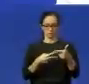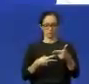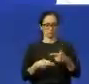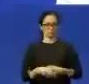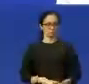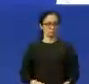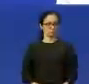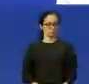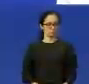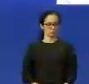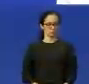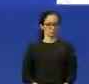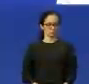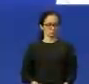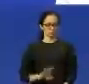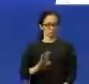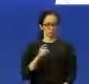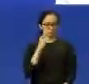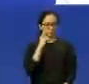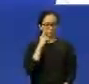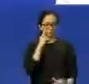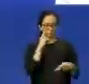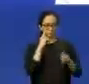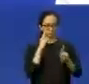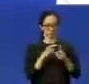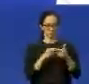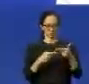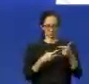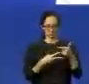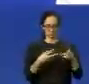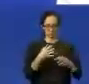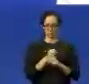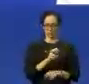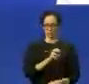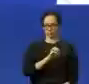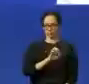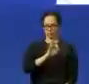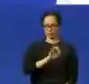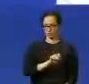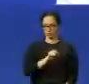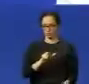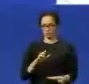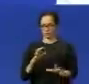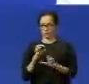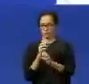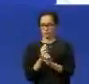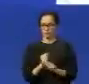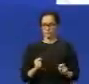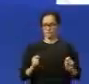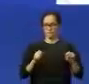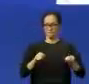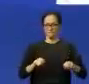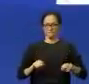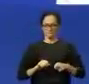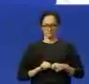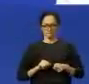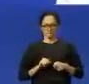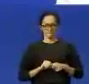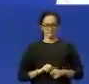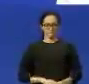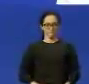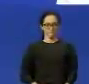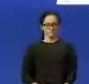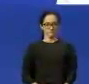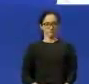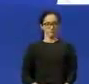caso, né? Então, no caso aí, esse K sobre 2 vai ser 50% da intensidade máxima aí de luminosidade, no caso,